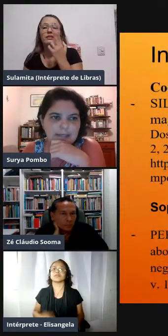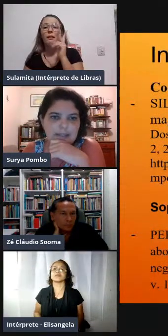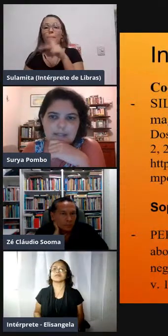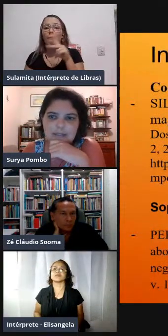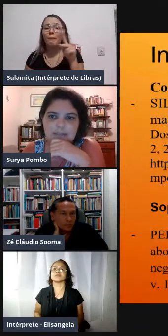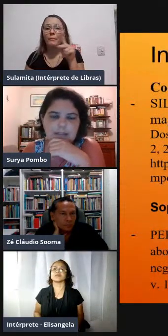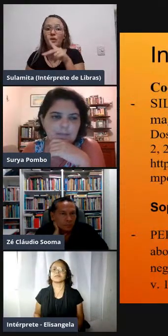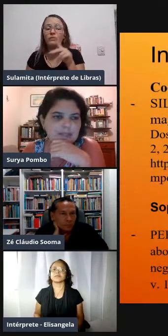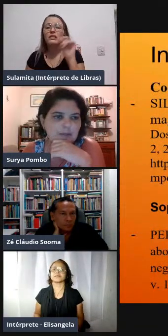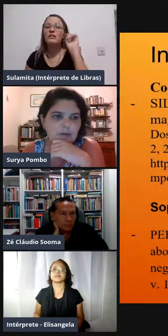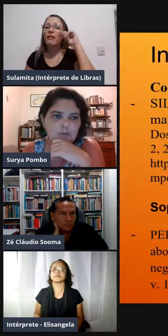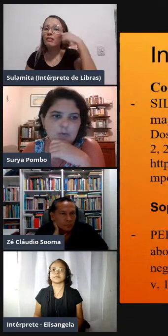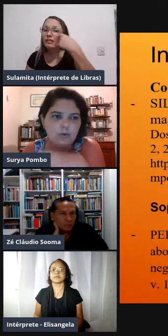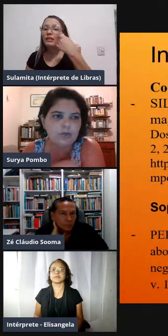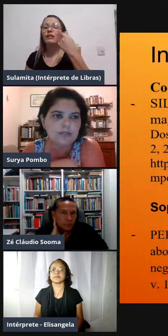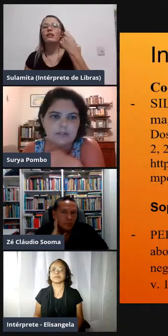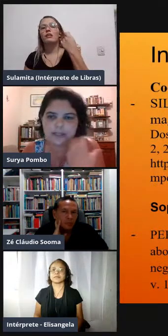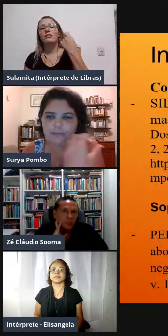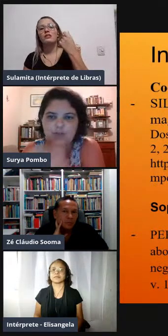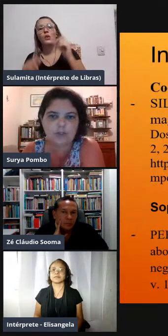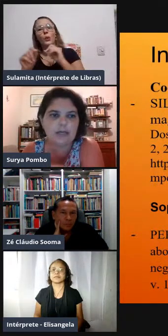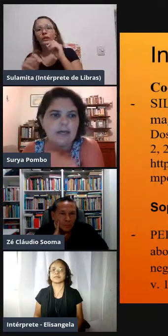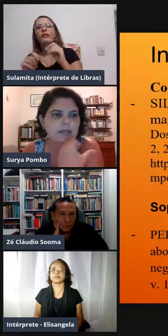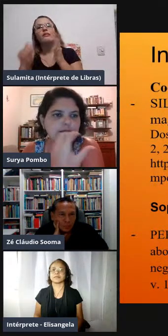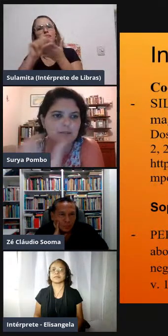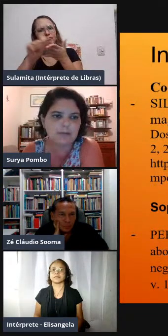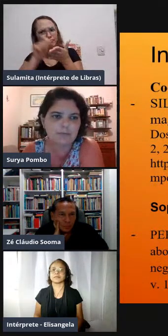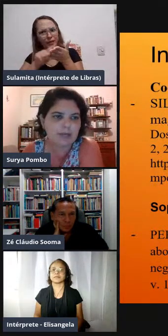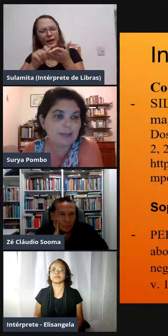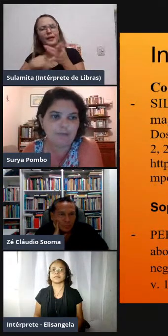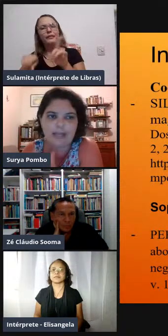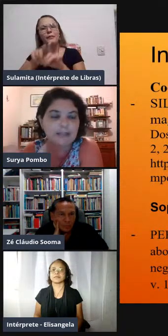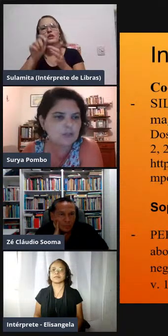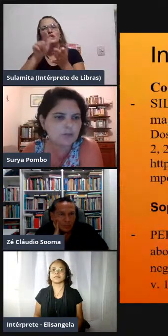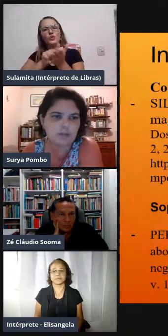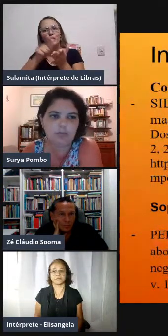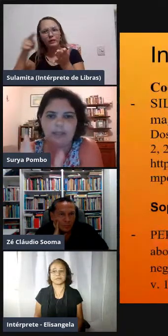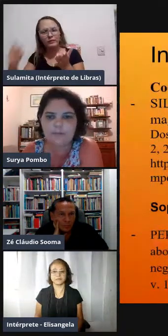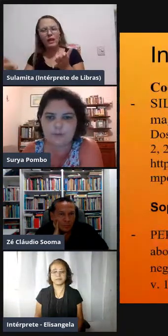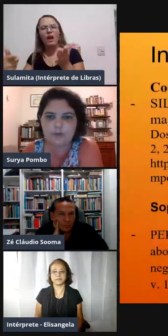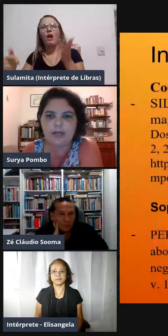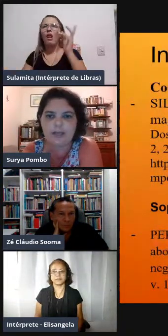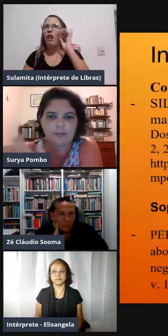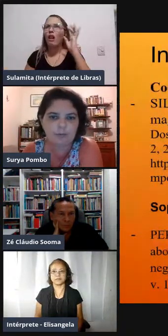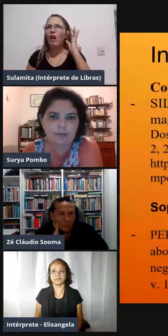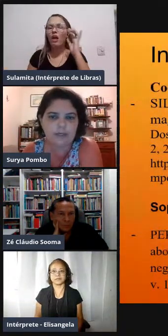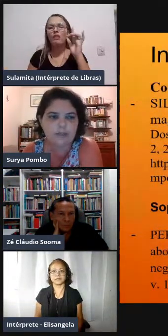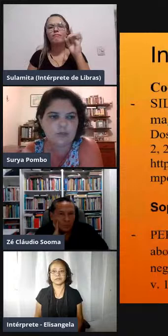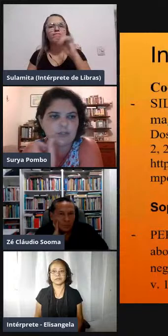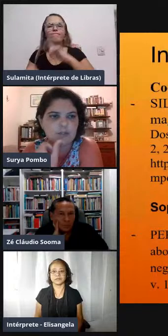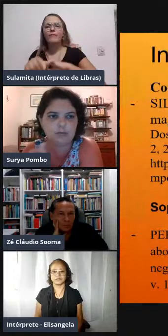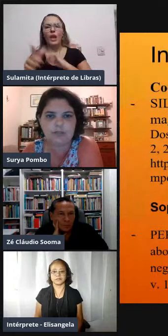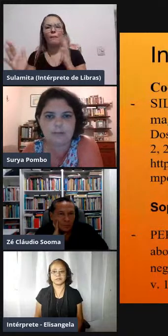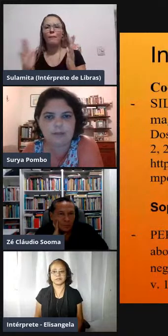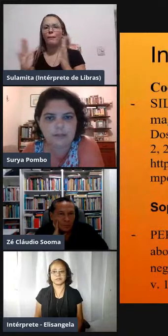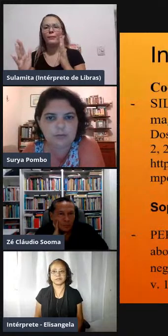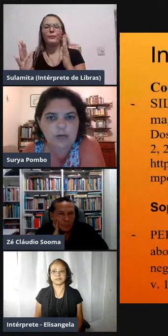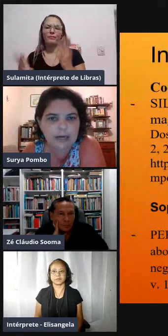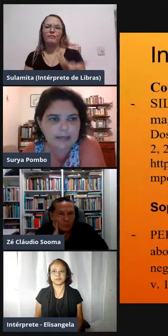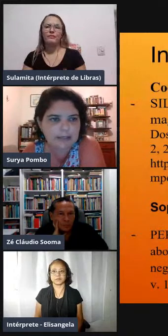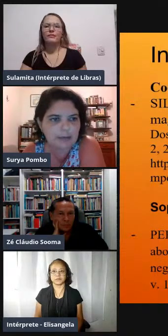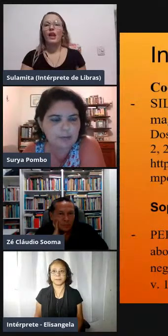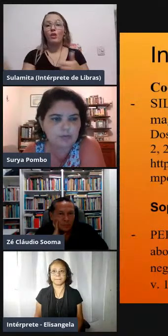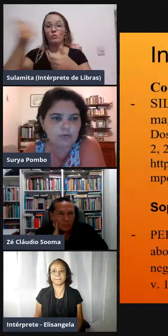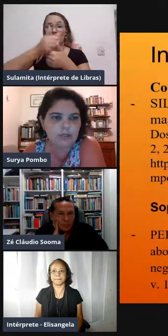professoras negras, que também são autoras, escrevem jornais e refletem sobre seu tempo, sobre sua época. Eu botei aqui a sugestão do trabalho